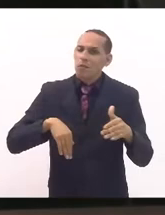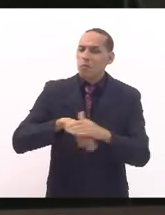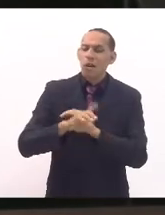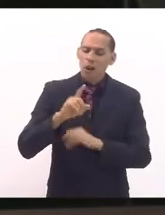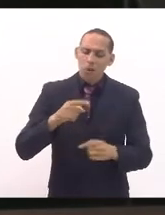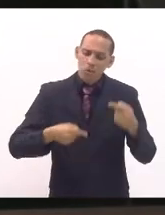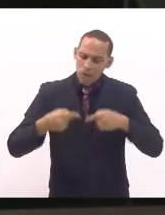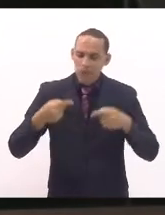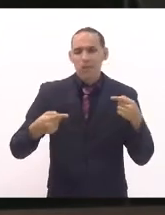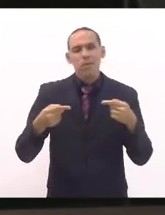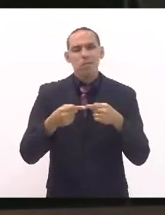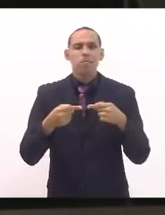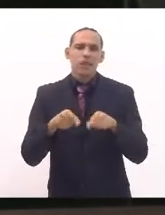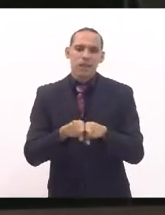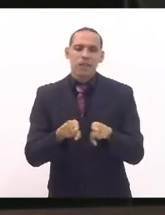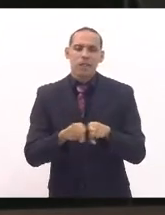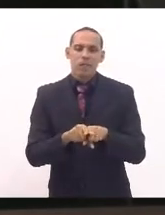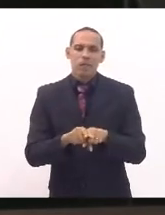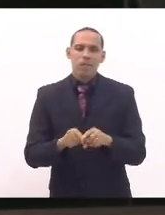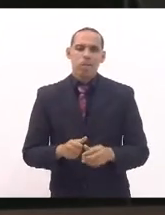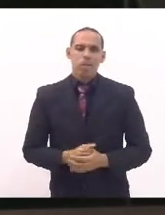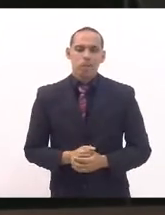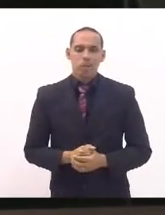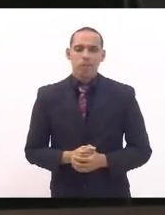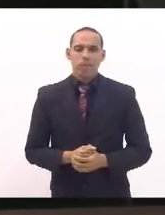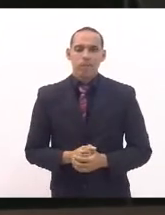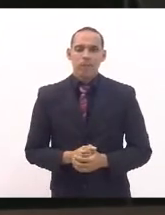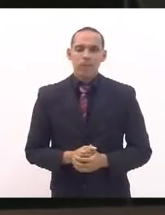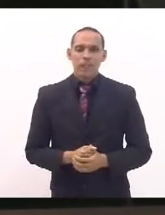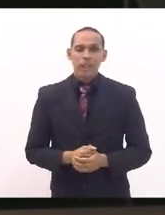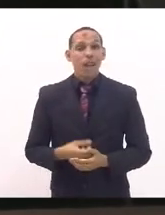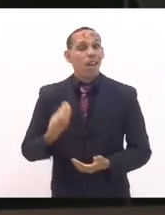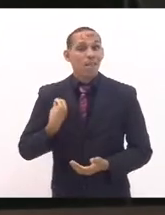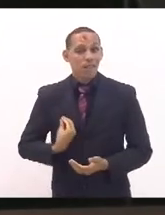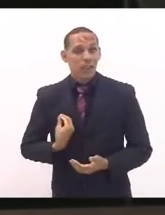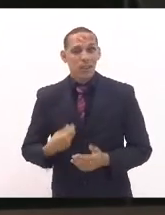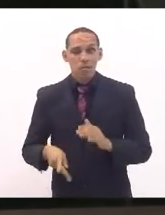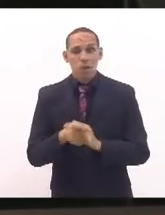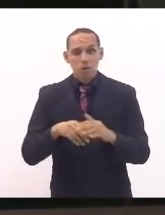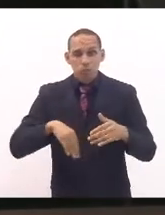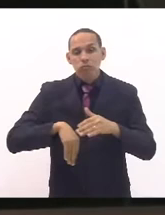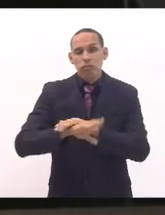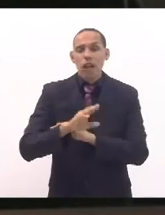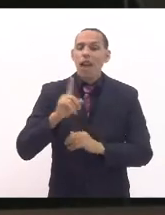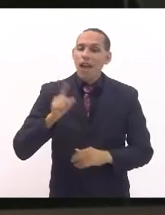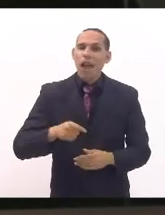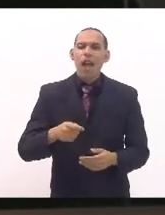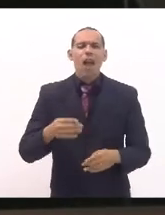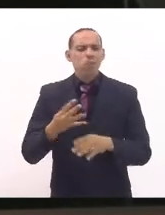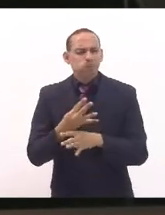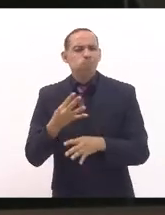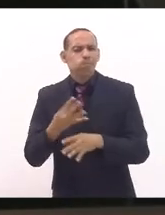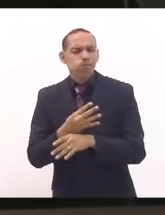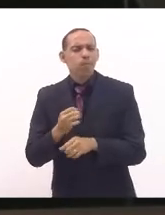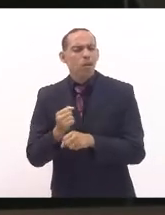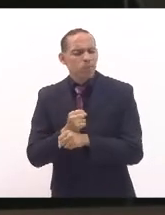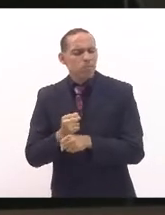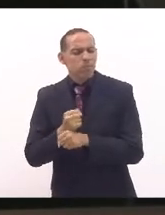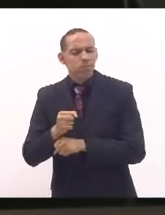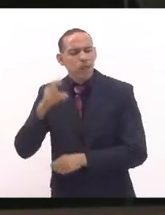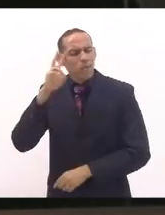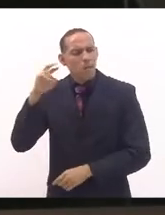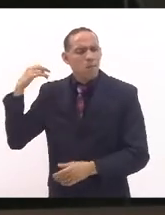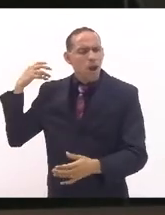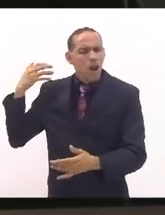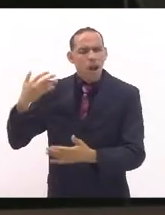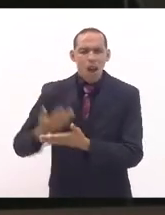e a sua vitalidade ela vem de uma resistência histórica desses torcedores.